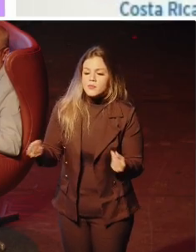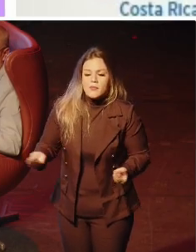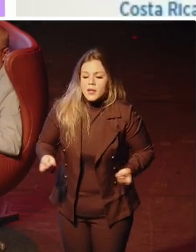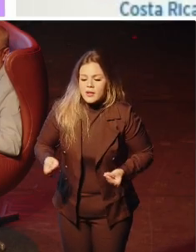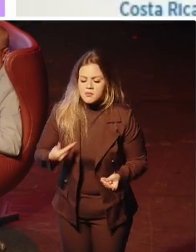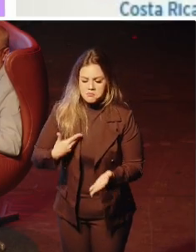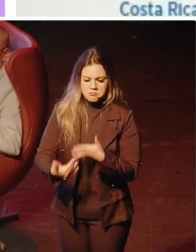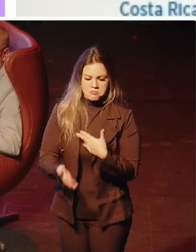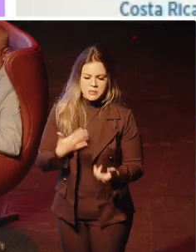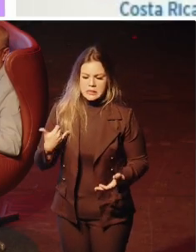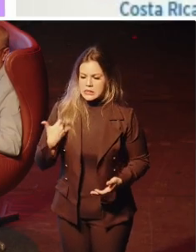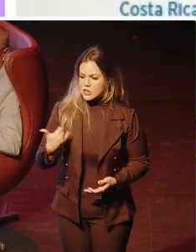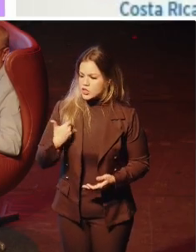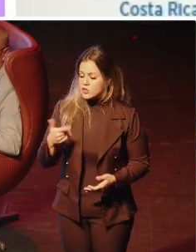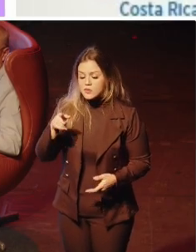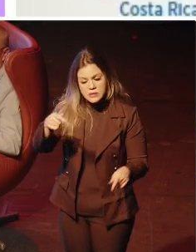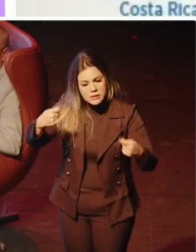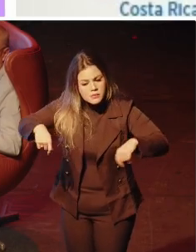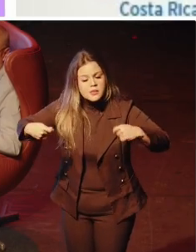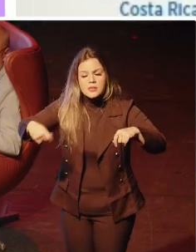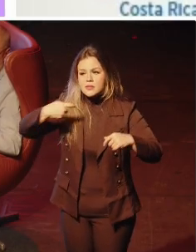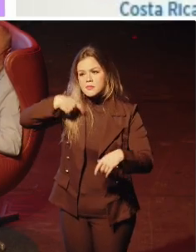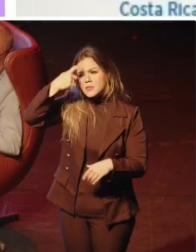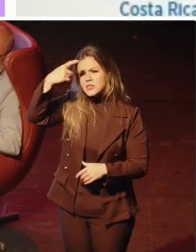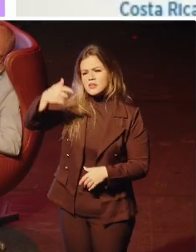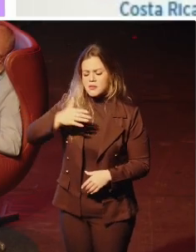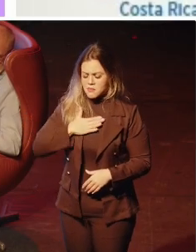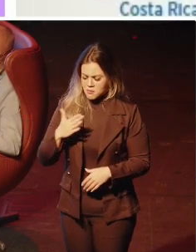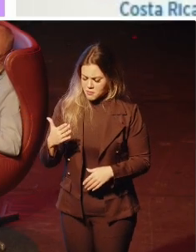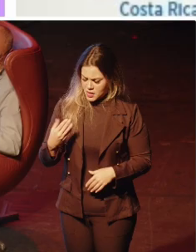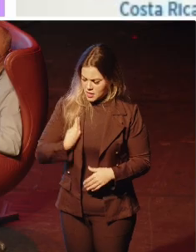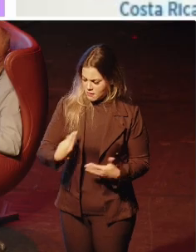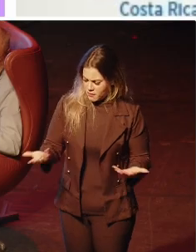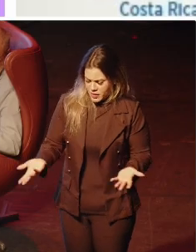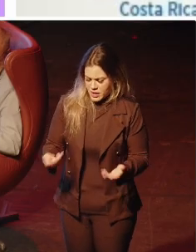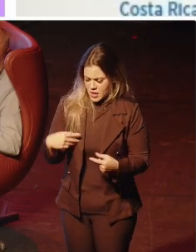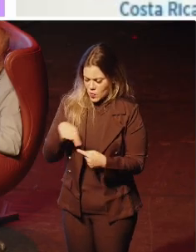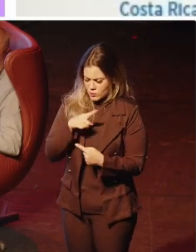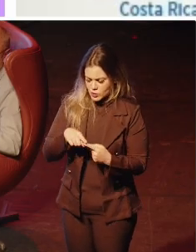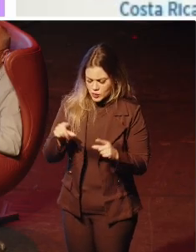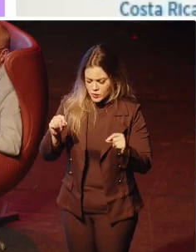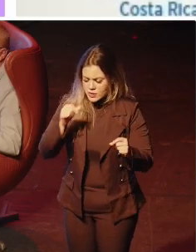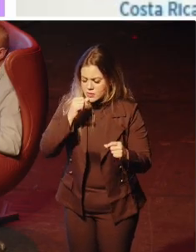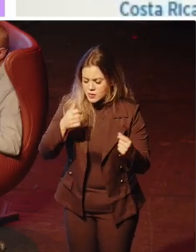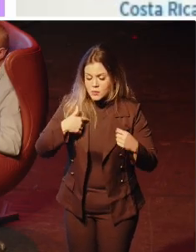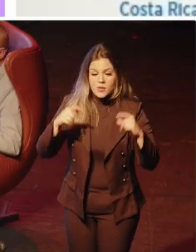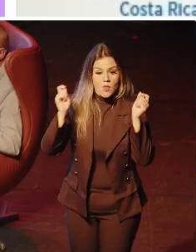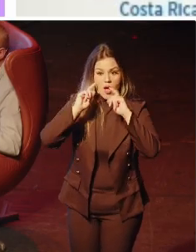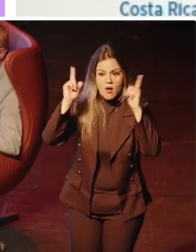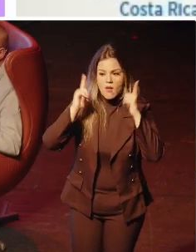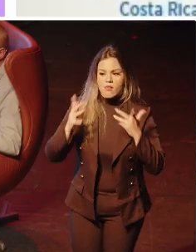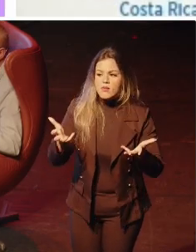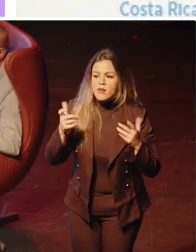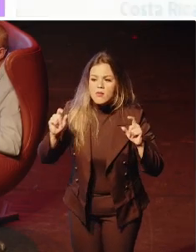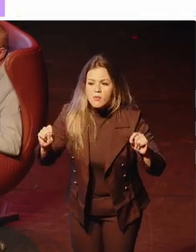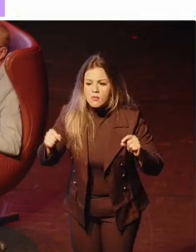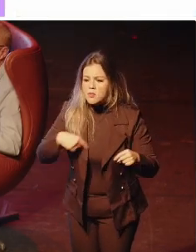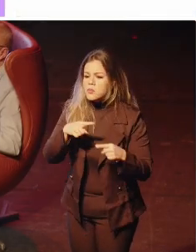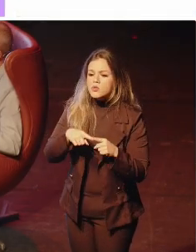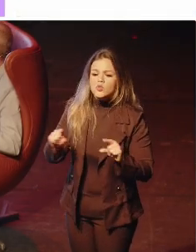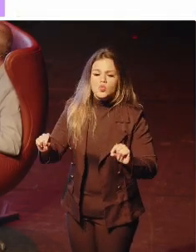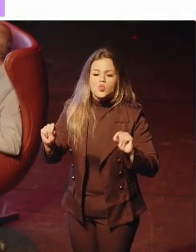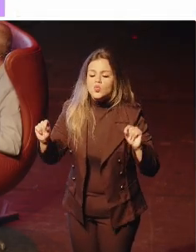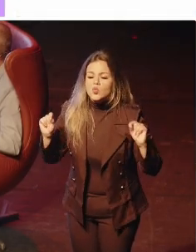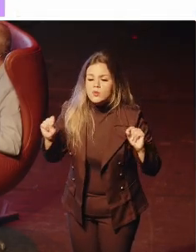a sua idade, você tem que ter uma motivação, né? Que te faça levantar da cama todos os dias de manhã. Isso é muito